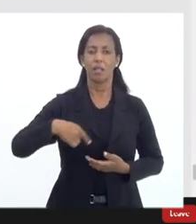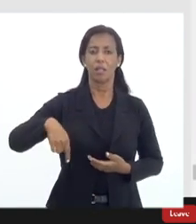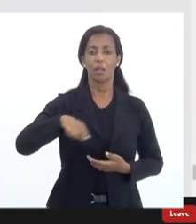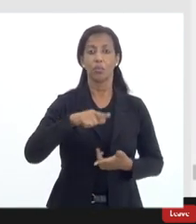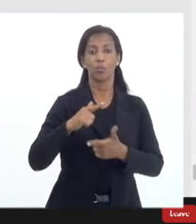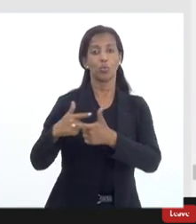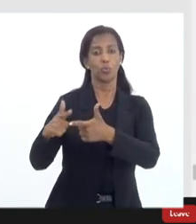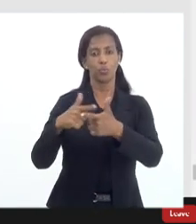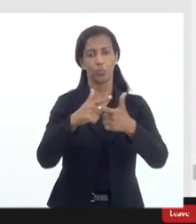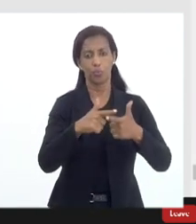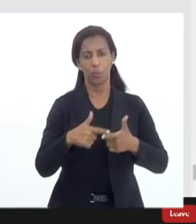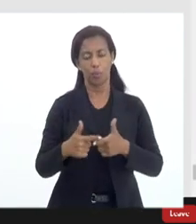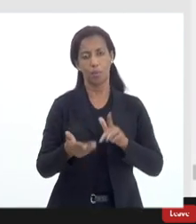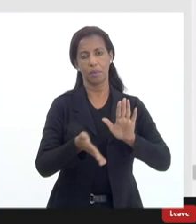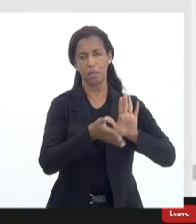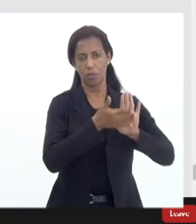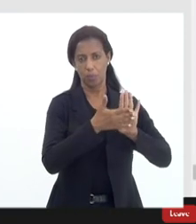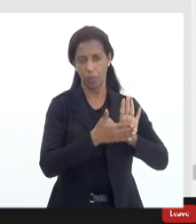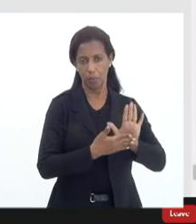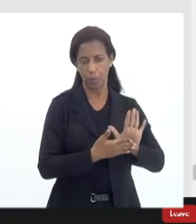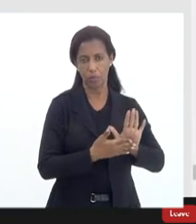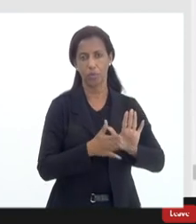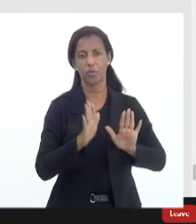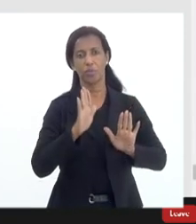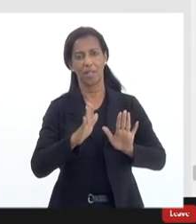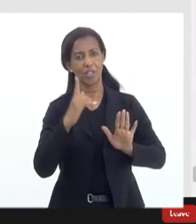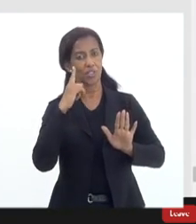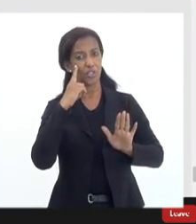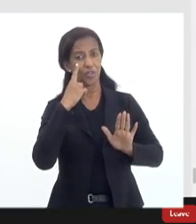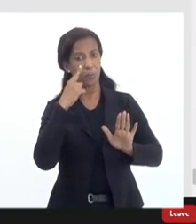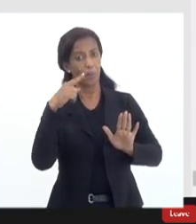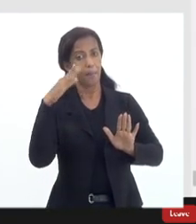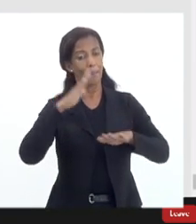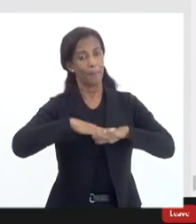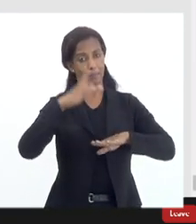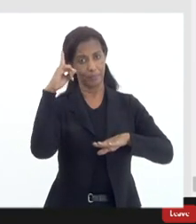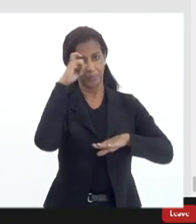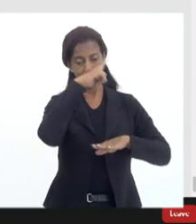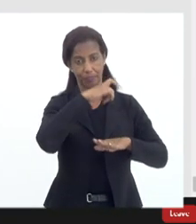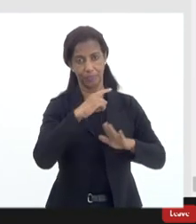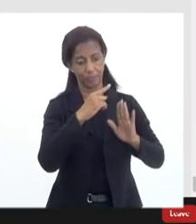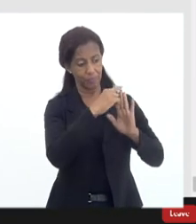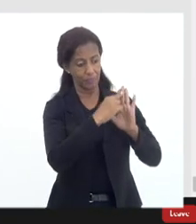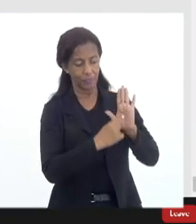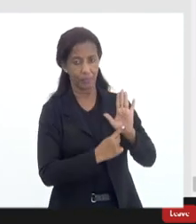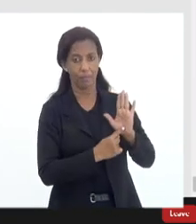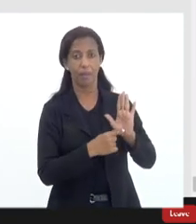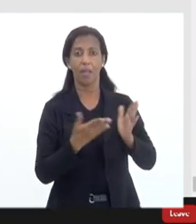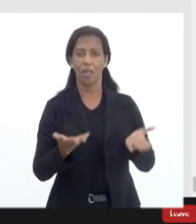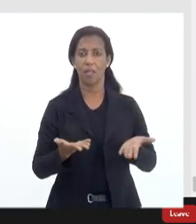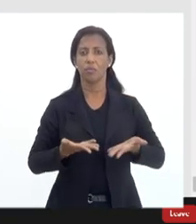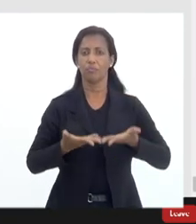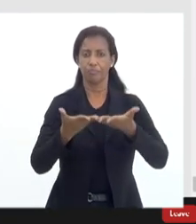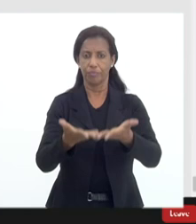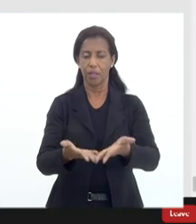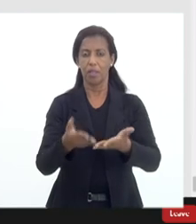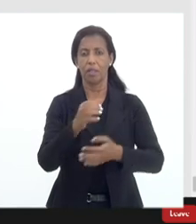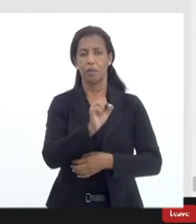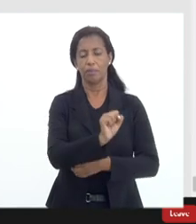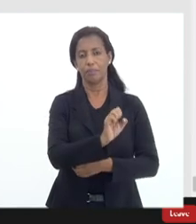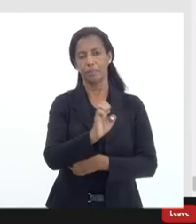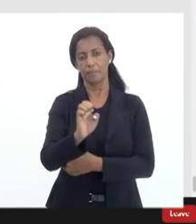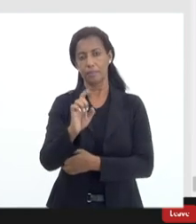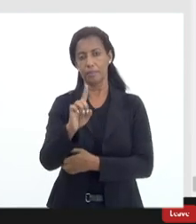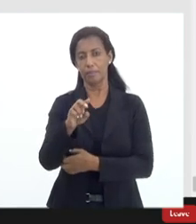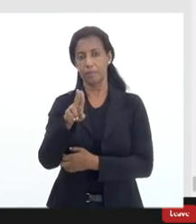naqueles problemas e naquelas propostas que a gente considerou mais graves. Então, é isso, né? A gente já entregou isso para a Secretaria de